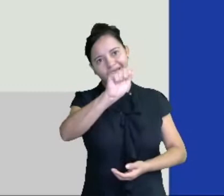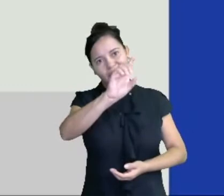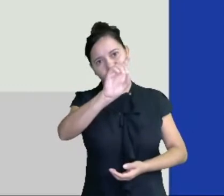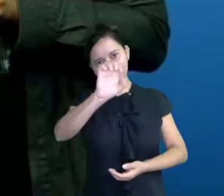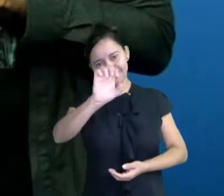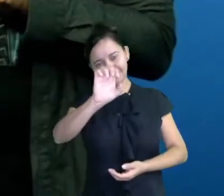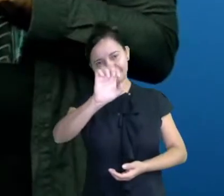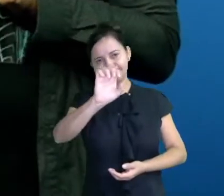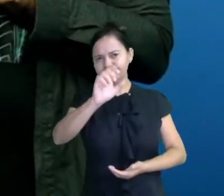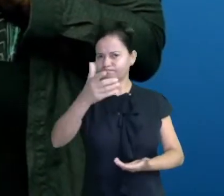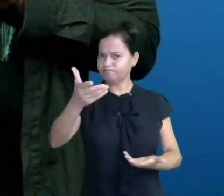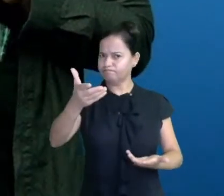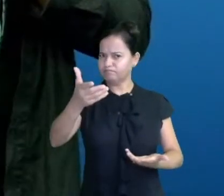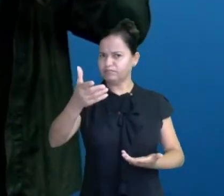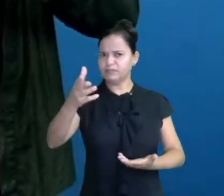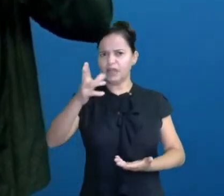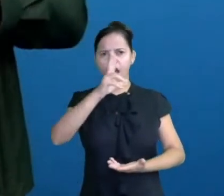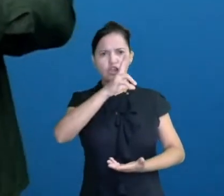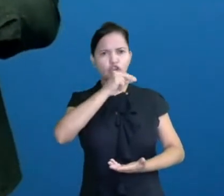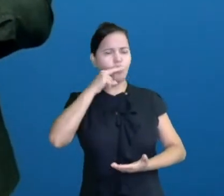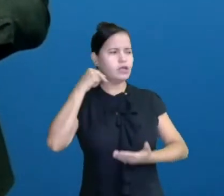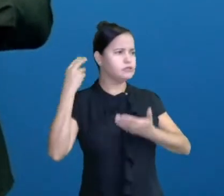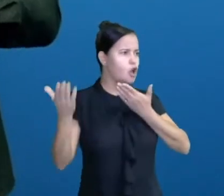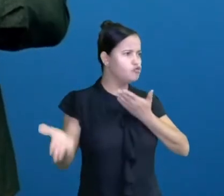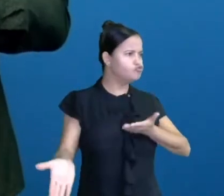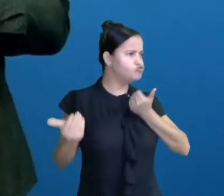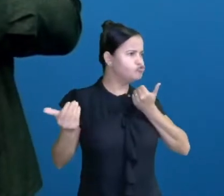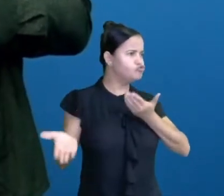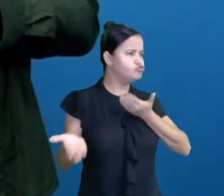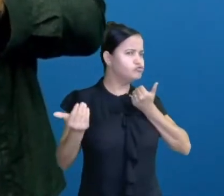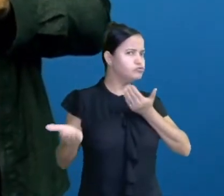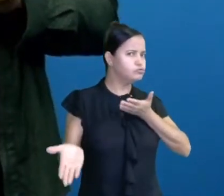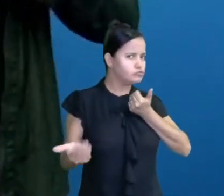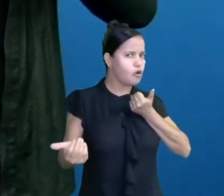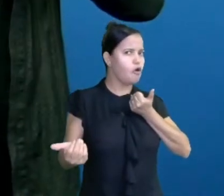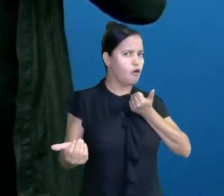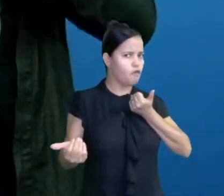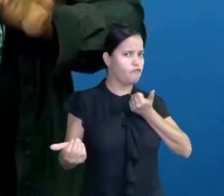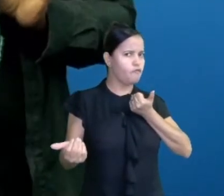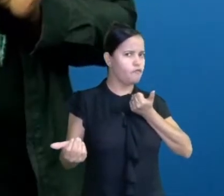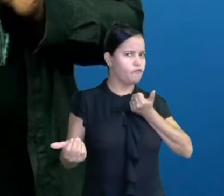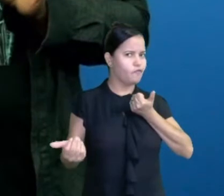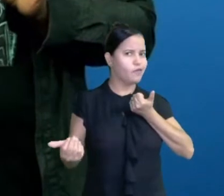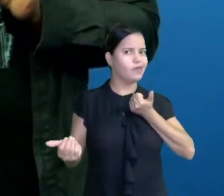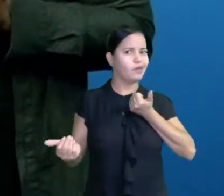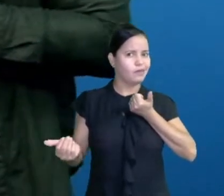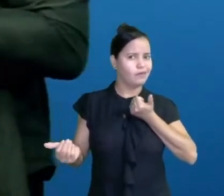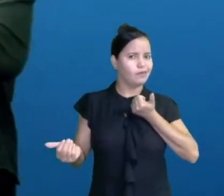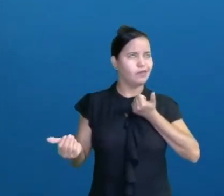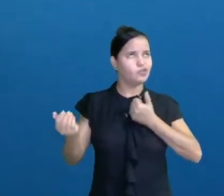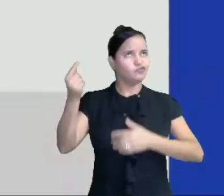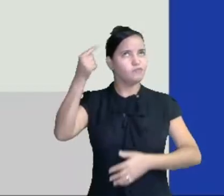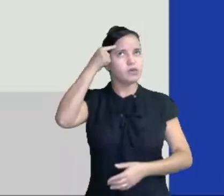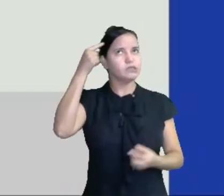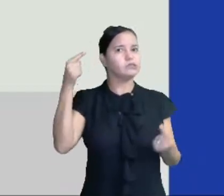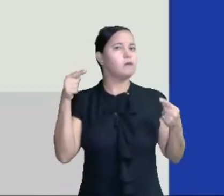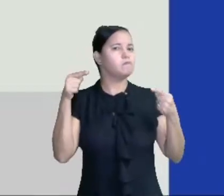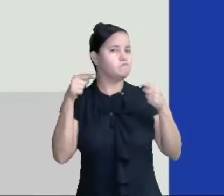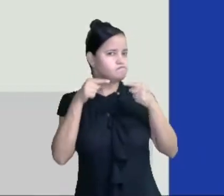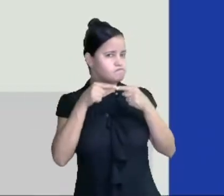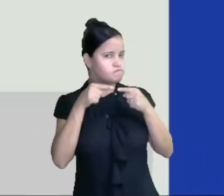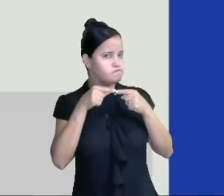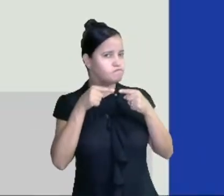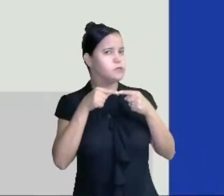eu penso em puberdade, eu também penso em adolescência. Então, não esquece desse detalhe. Então, só para que a gente